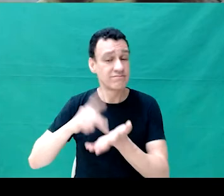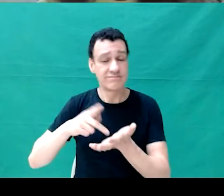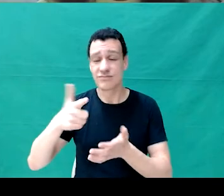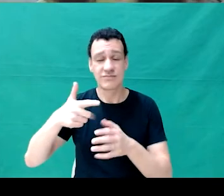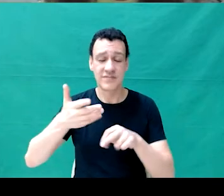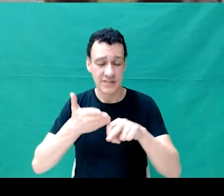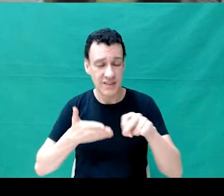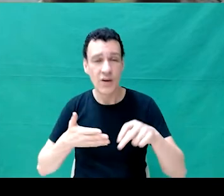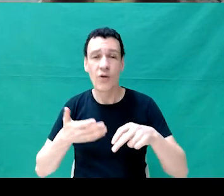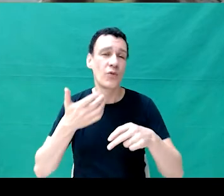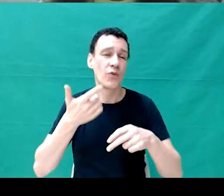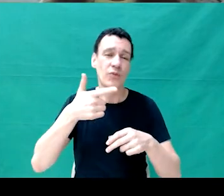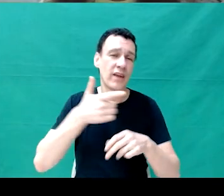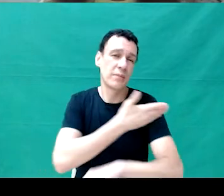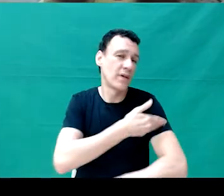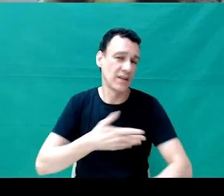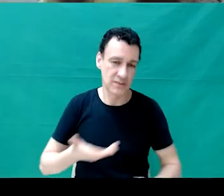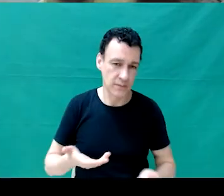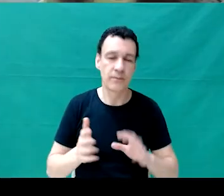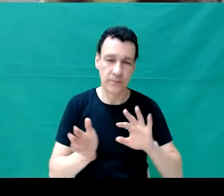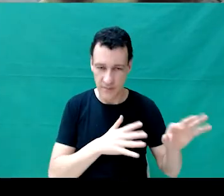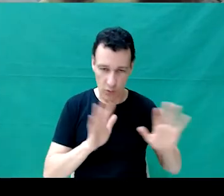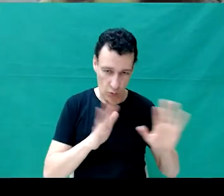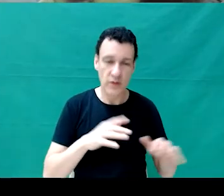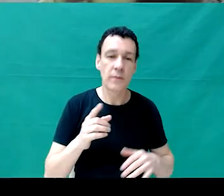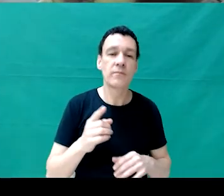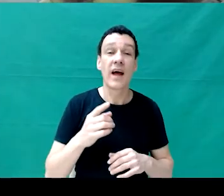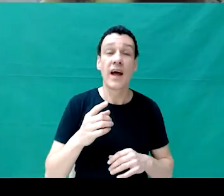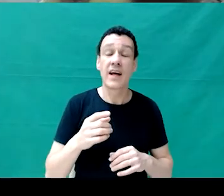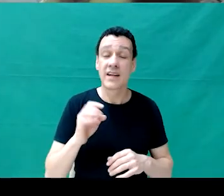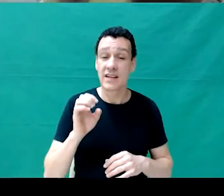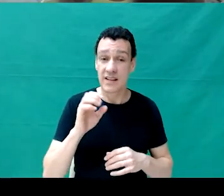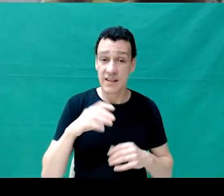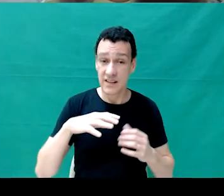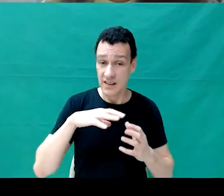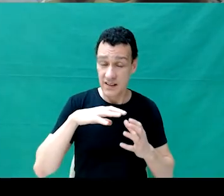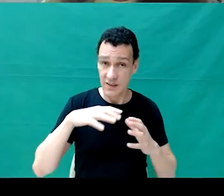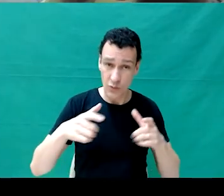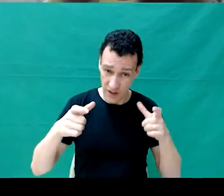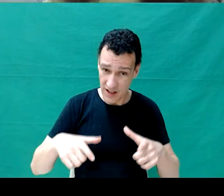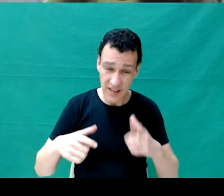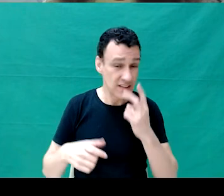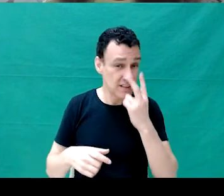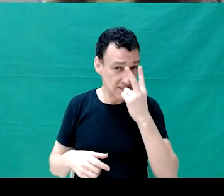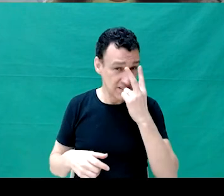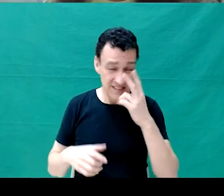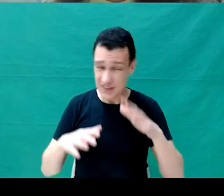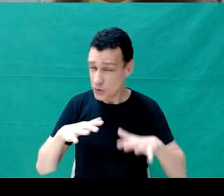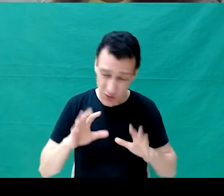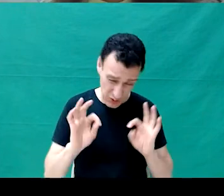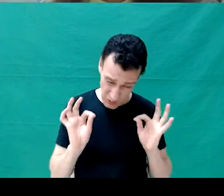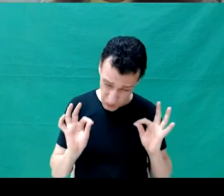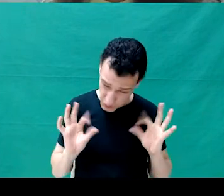Ela me remete a uma coisa só, que a gente deixa explícito na frase que quem